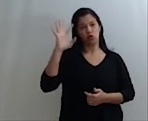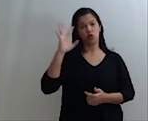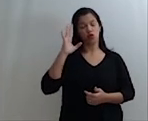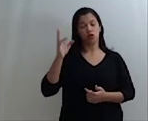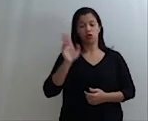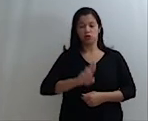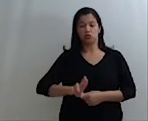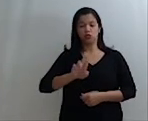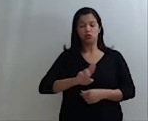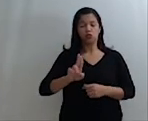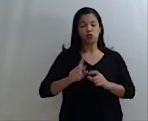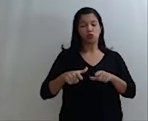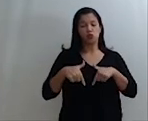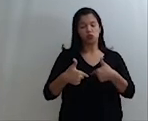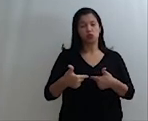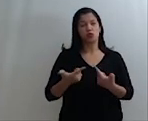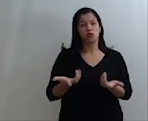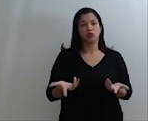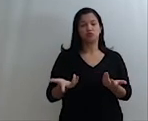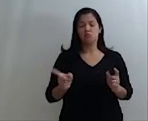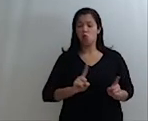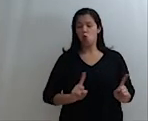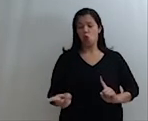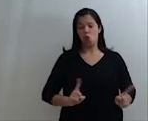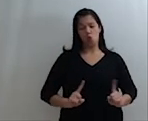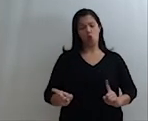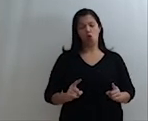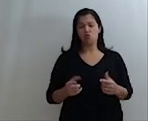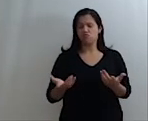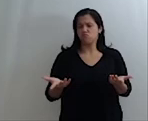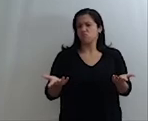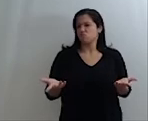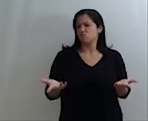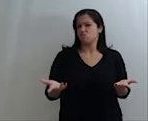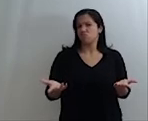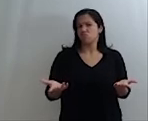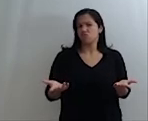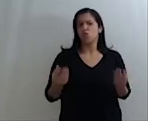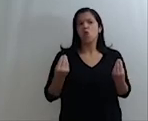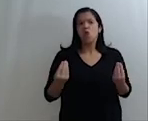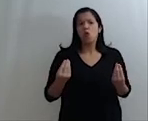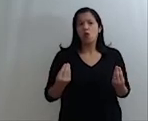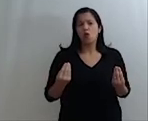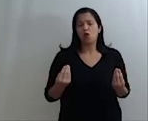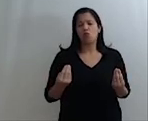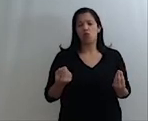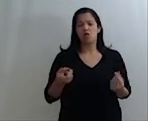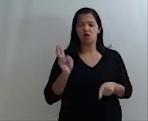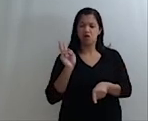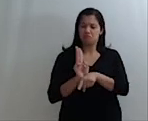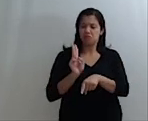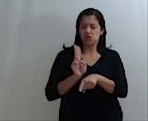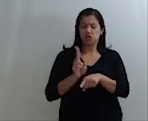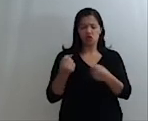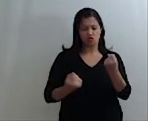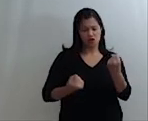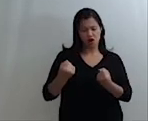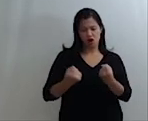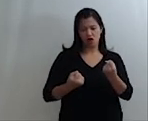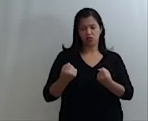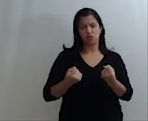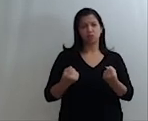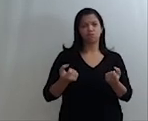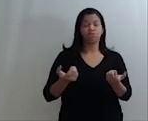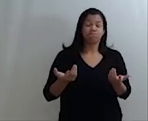no concurso de pessoas eh nenhuma delas parece sustentar a o argumento de que emprestar um veículo seria coautoria e